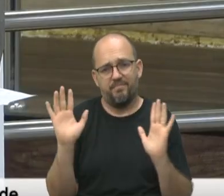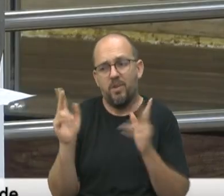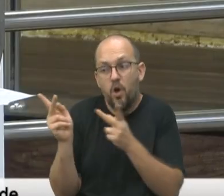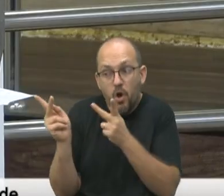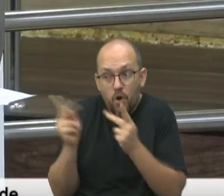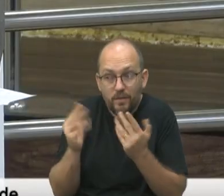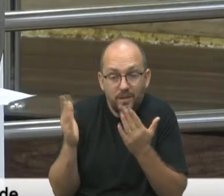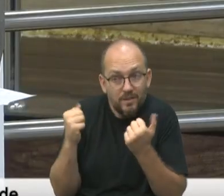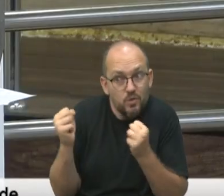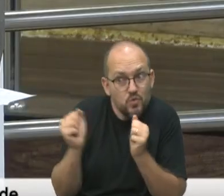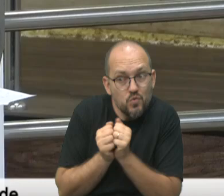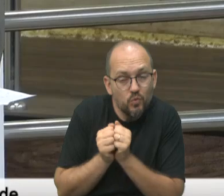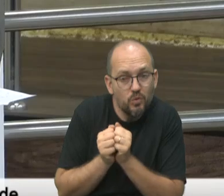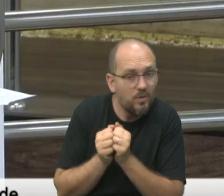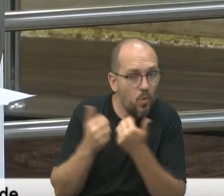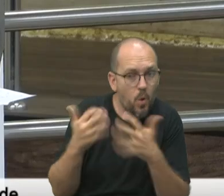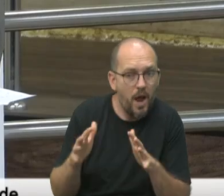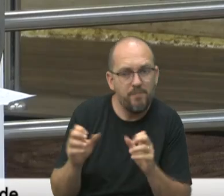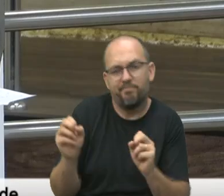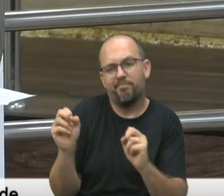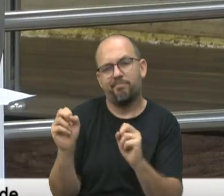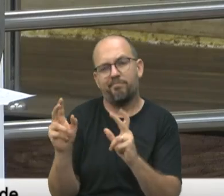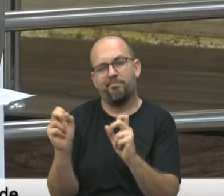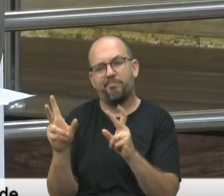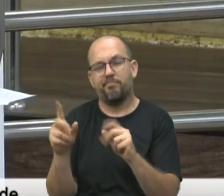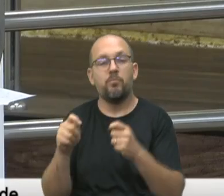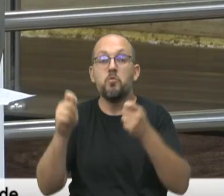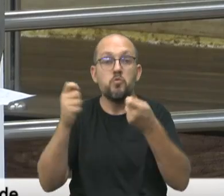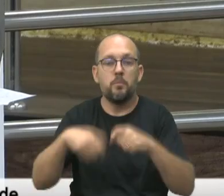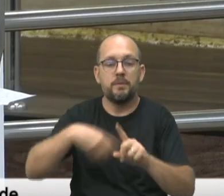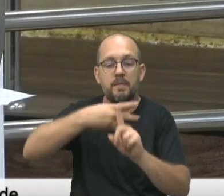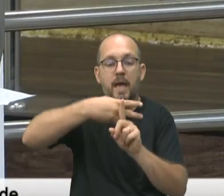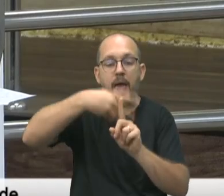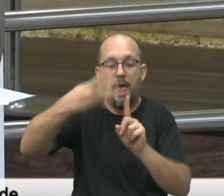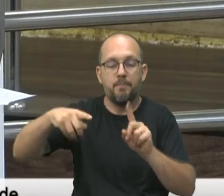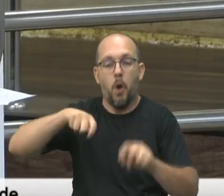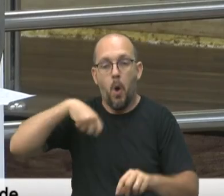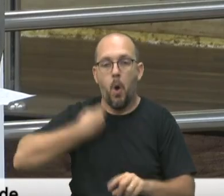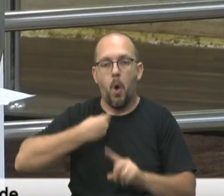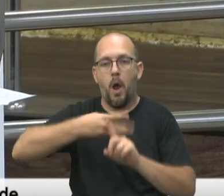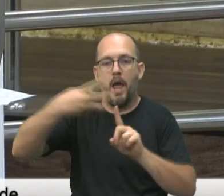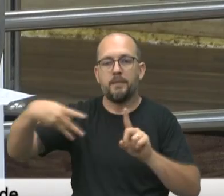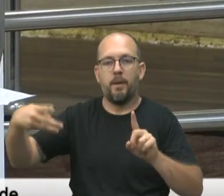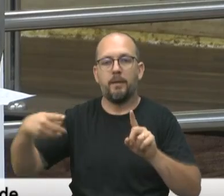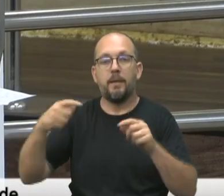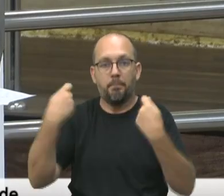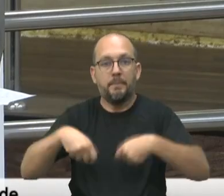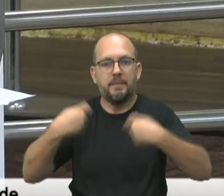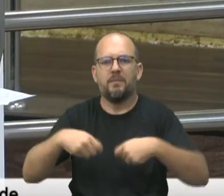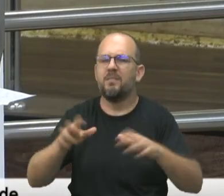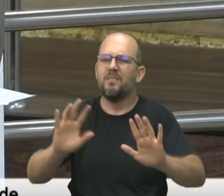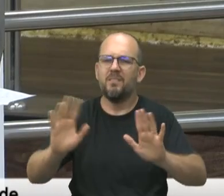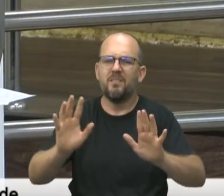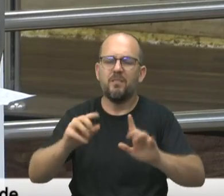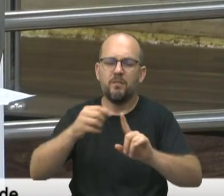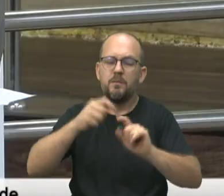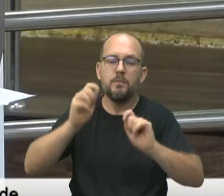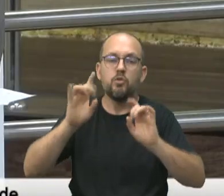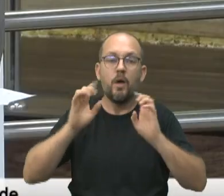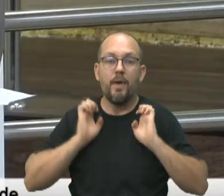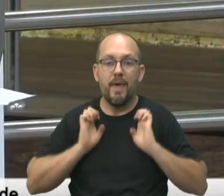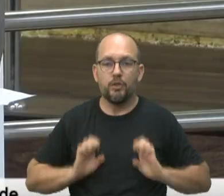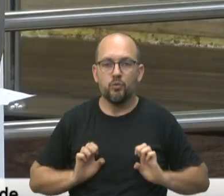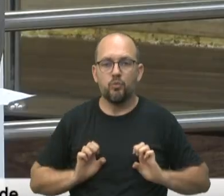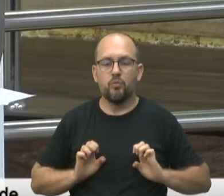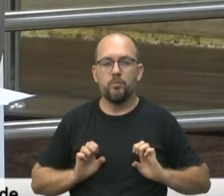virem junto com a gente, até porque você não precisa ser LGBT para lutar contra a LGBTfobia, você precisa ser ético, no mínimo. Você precisa